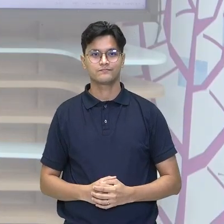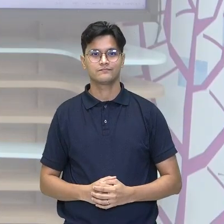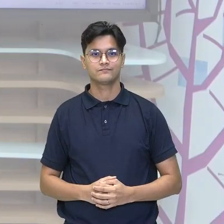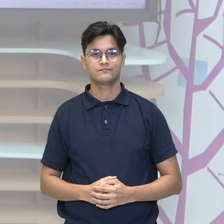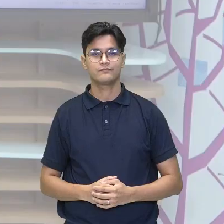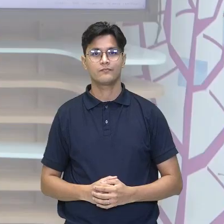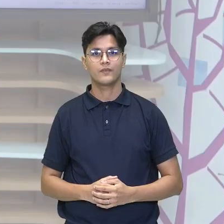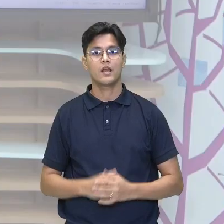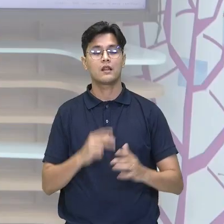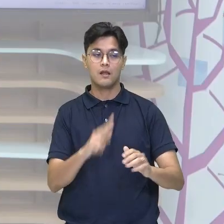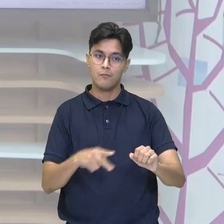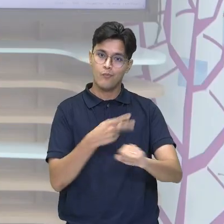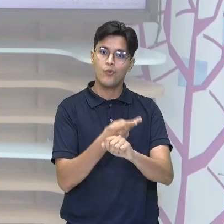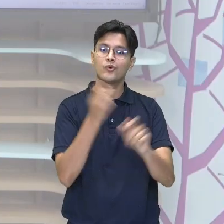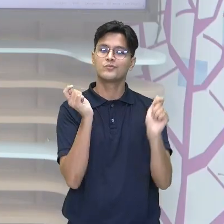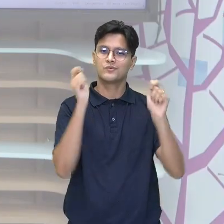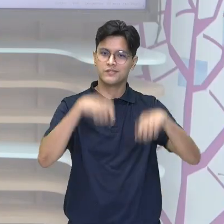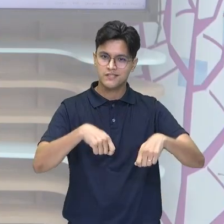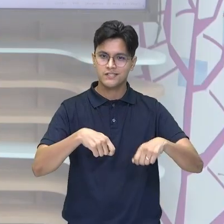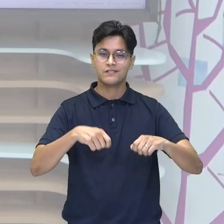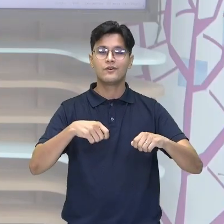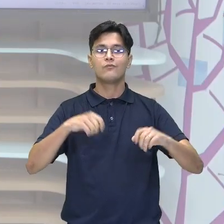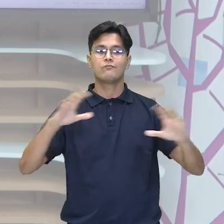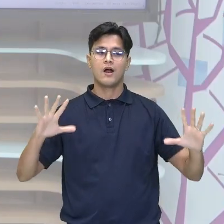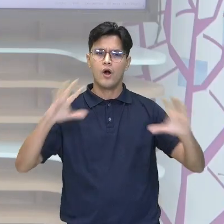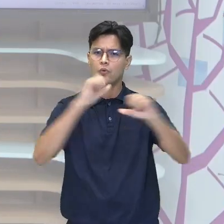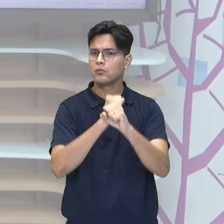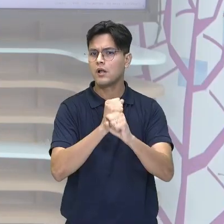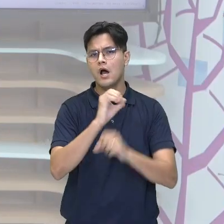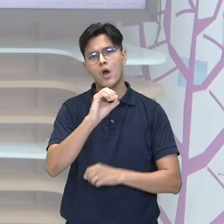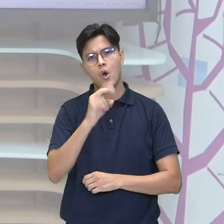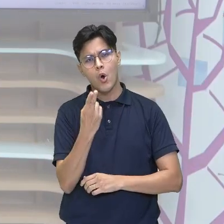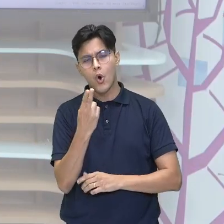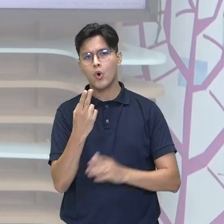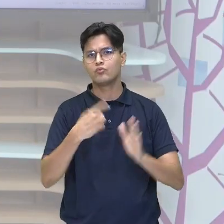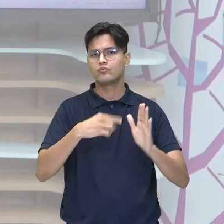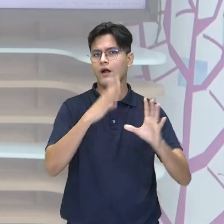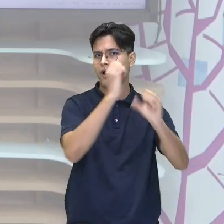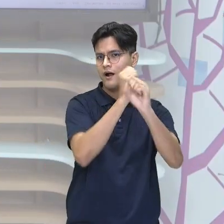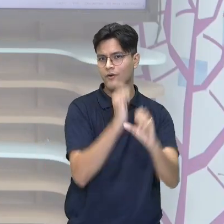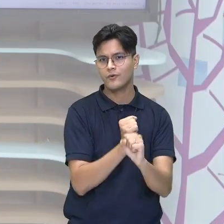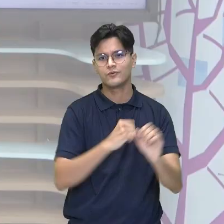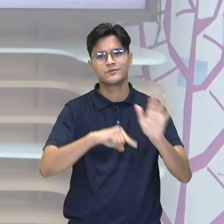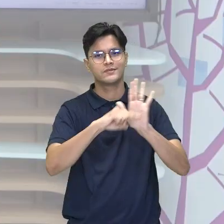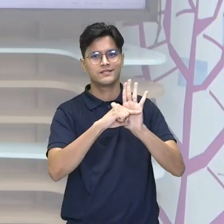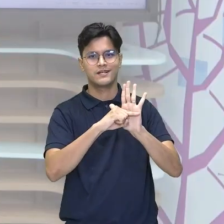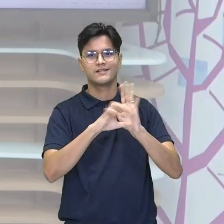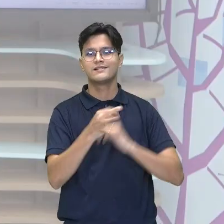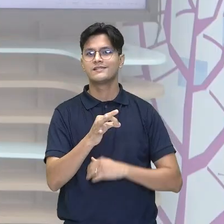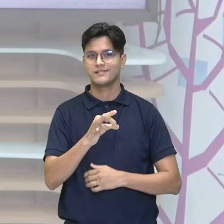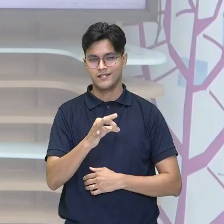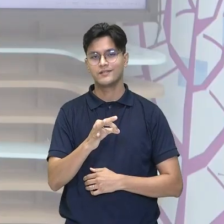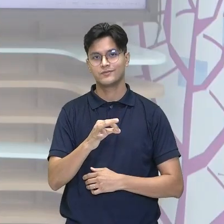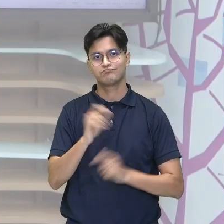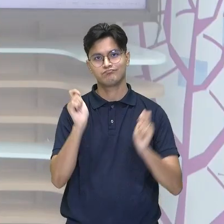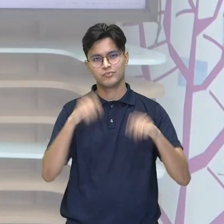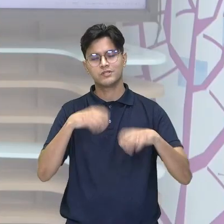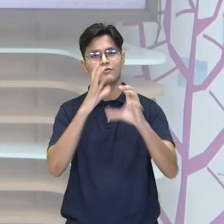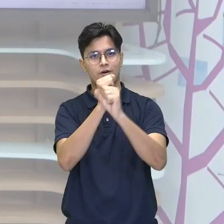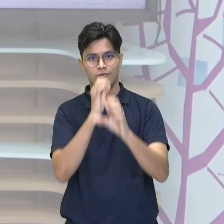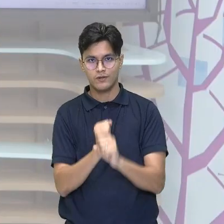Aí sim a gente pode adicionar ou subtrair, tá bom? Vale tanto para adição quanto para a